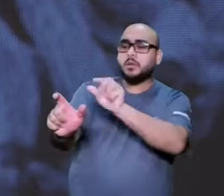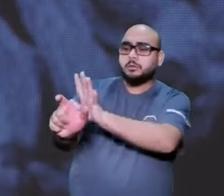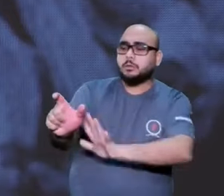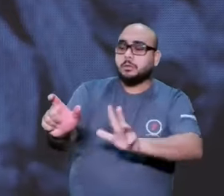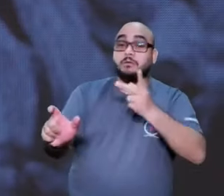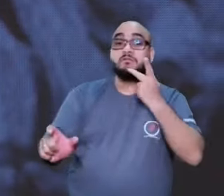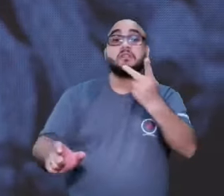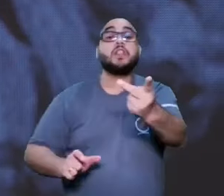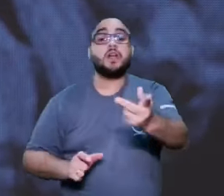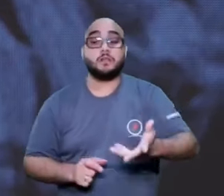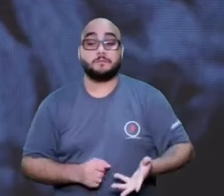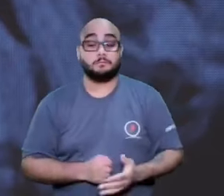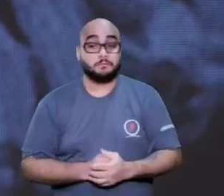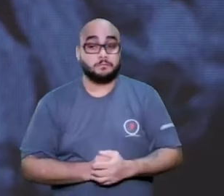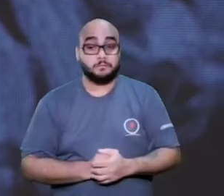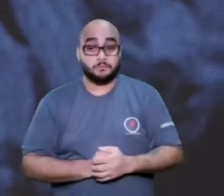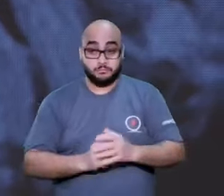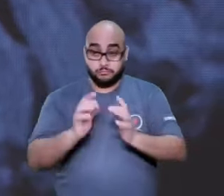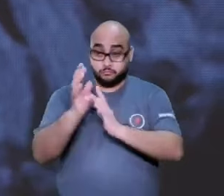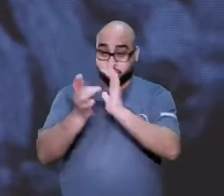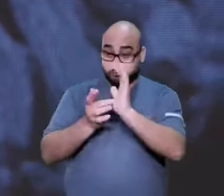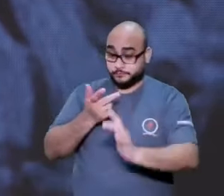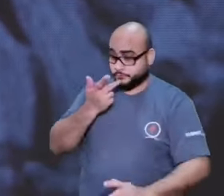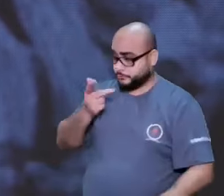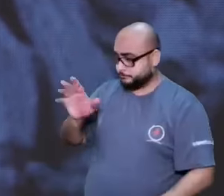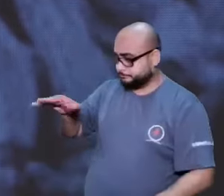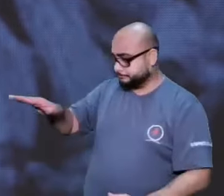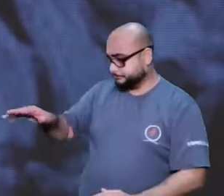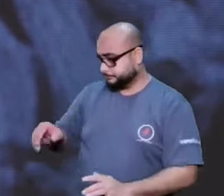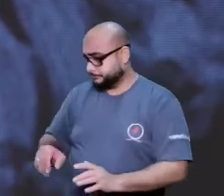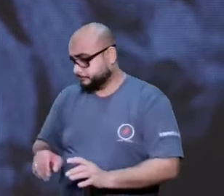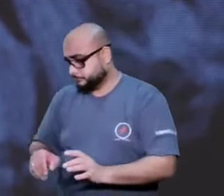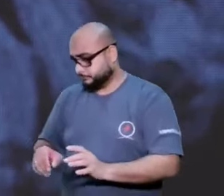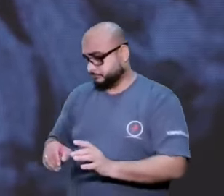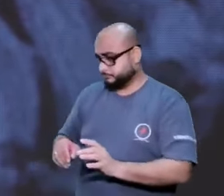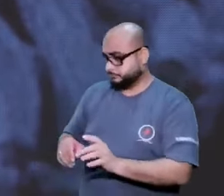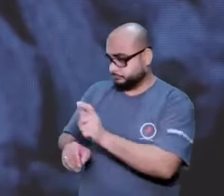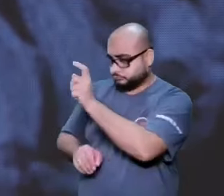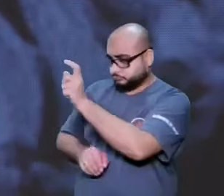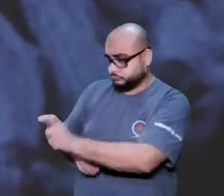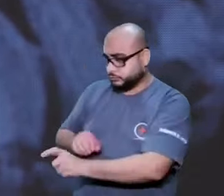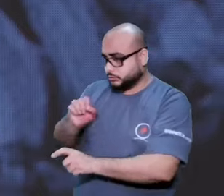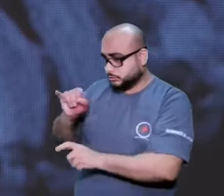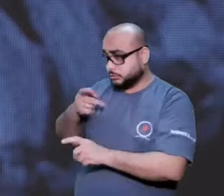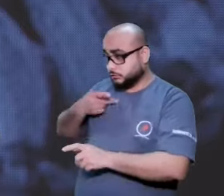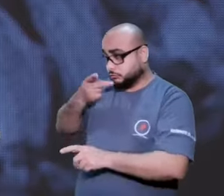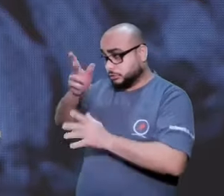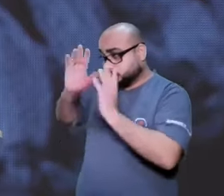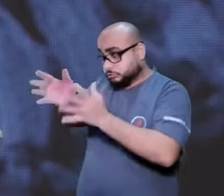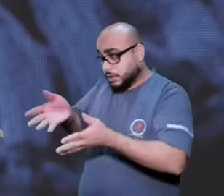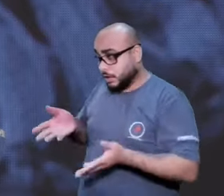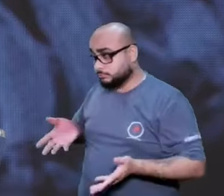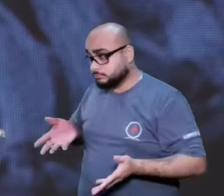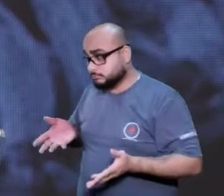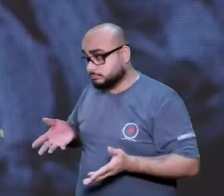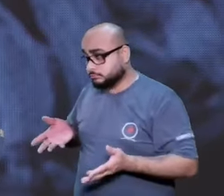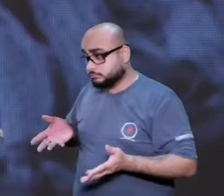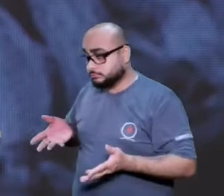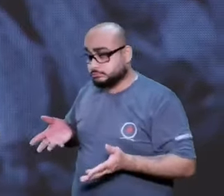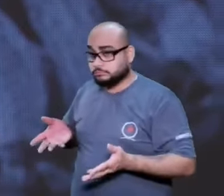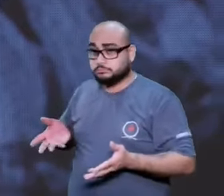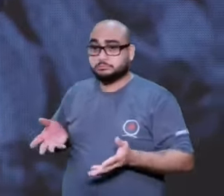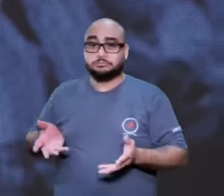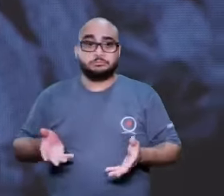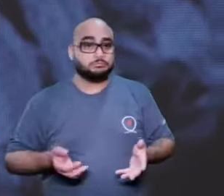ela disse-lhe Jesus não tenho te dito quê deixa eu parar um